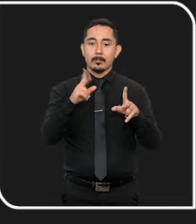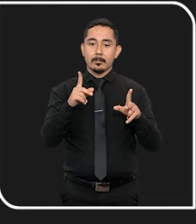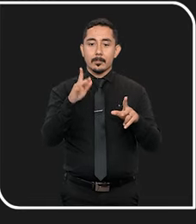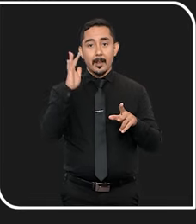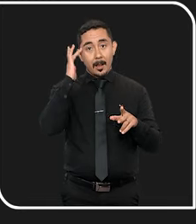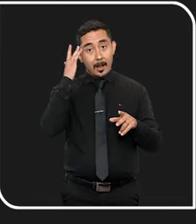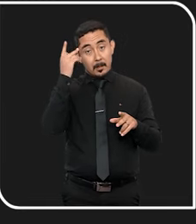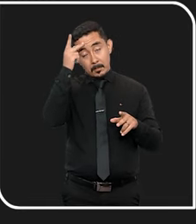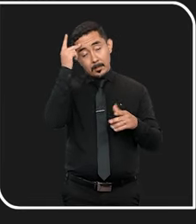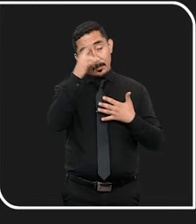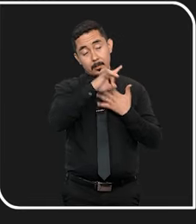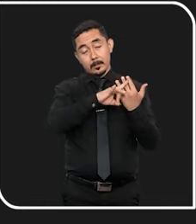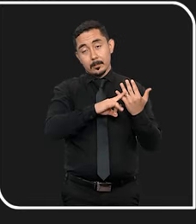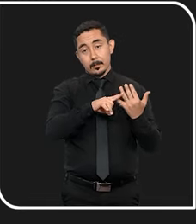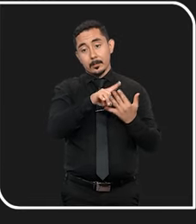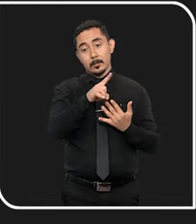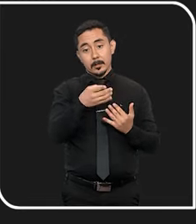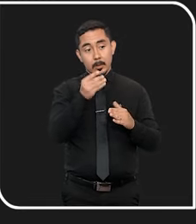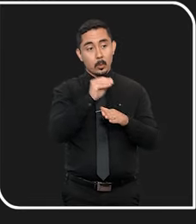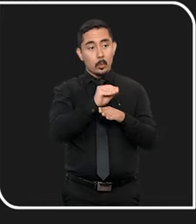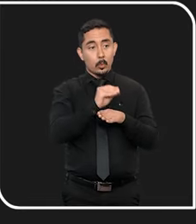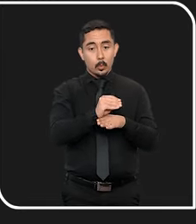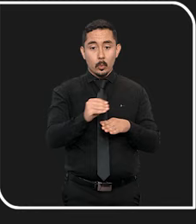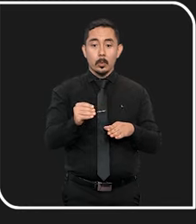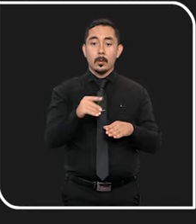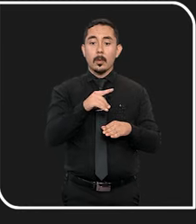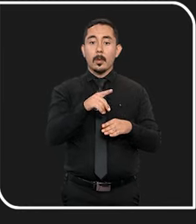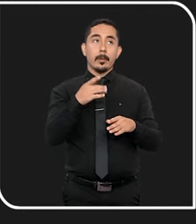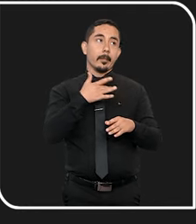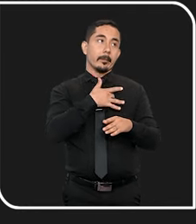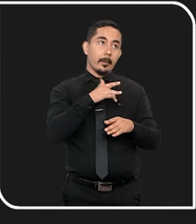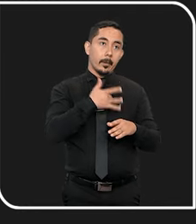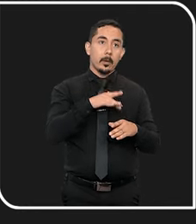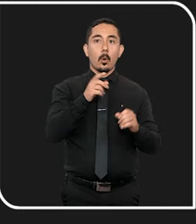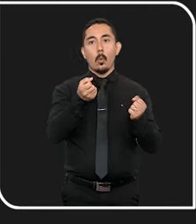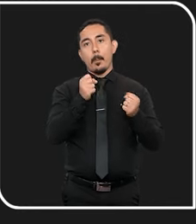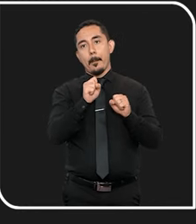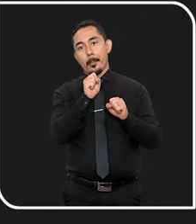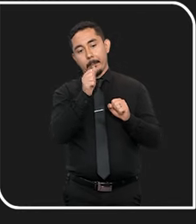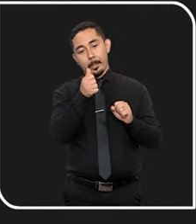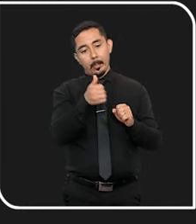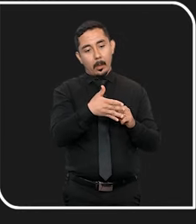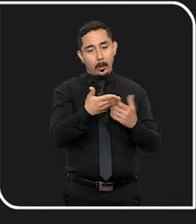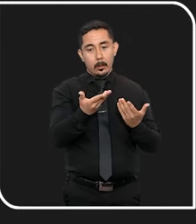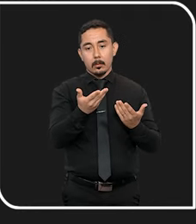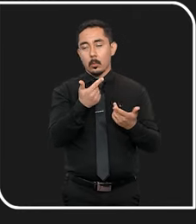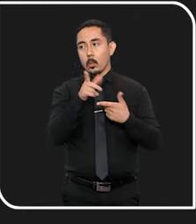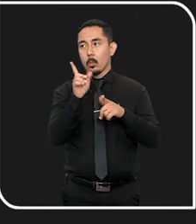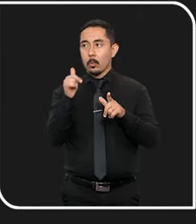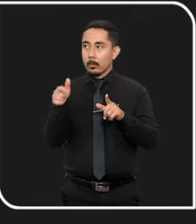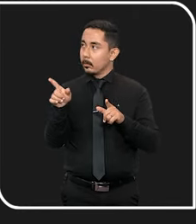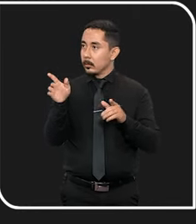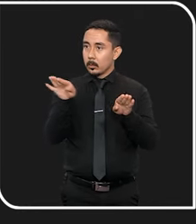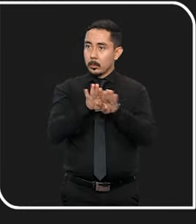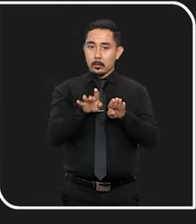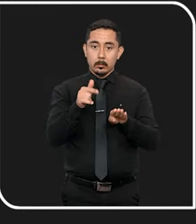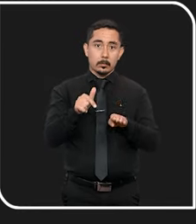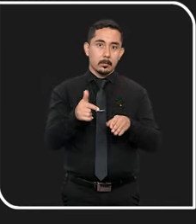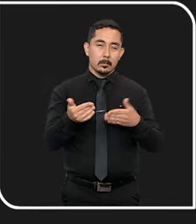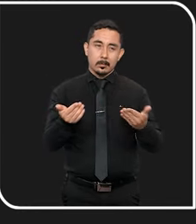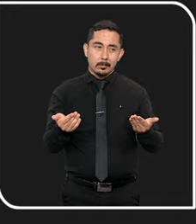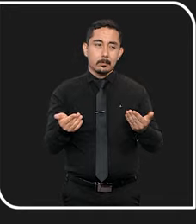de de achar que a pessoa com deficiência ou o cuidador da pessoa com deficiência é coitado ou pode menos né do que